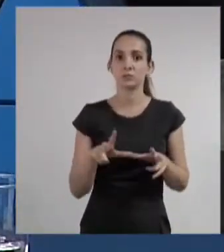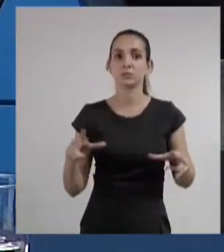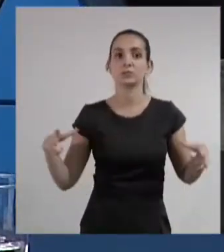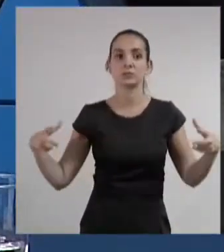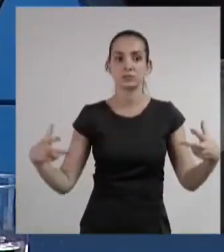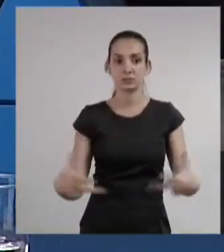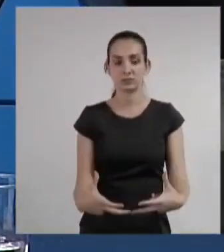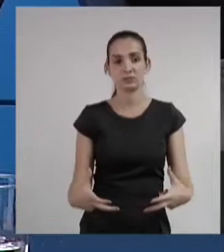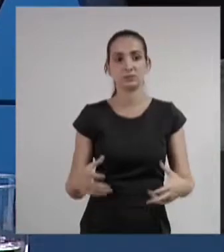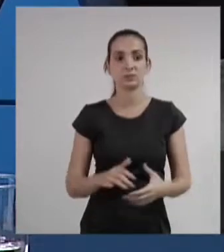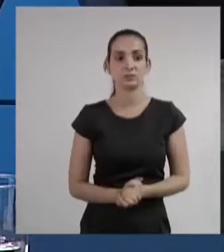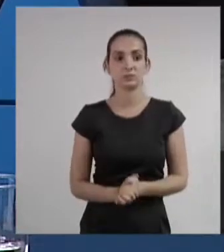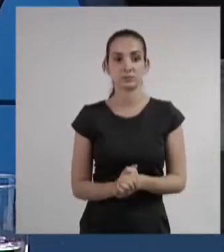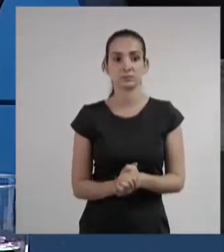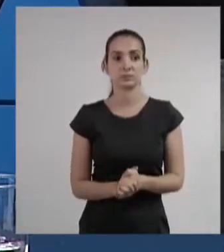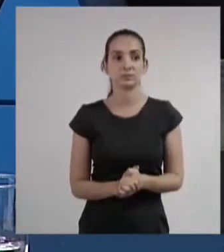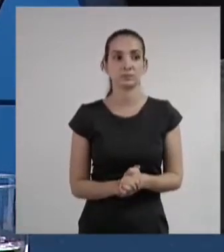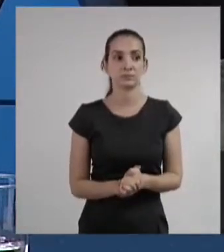Câmara,